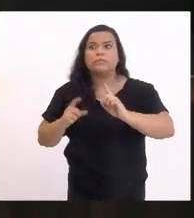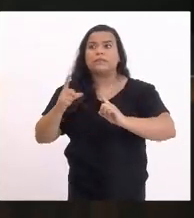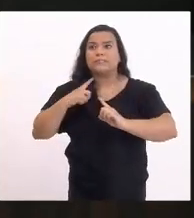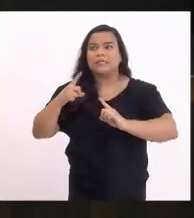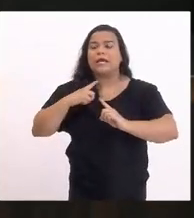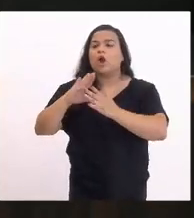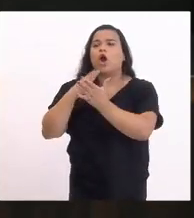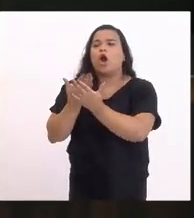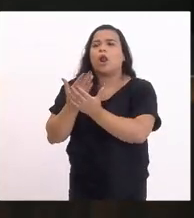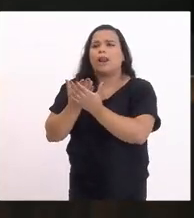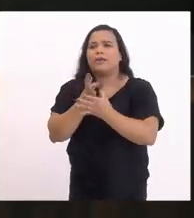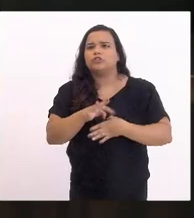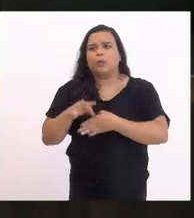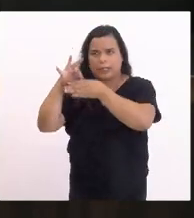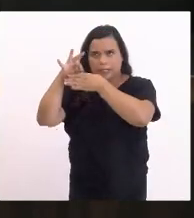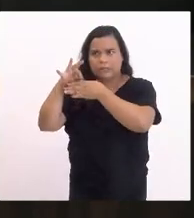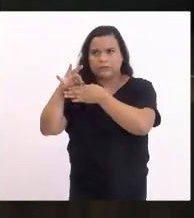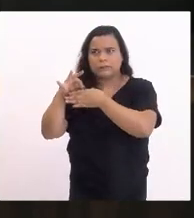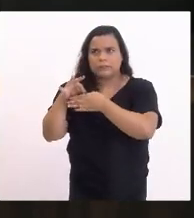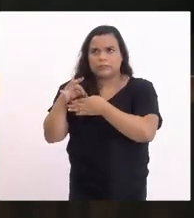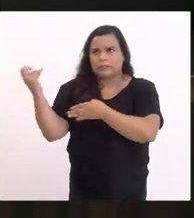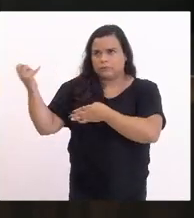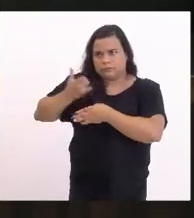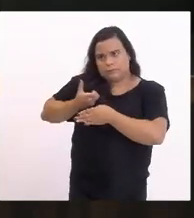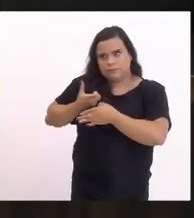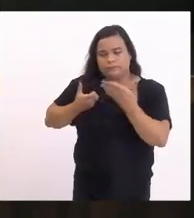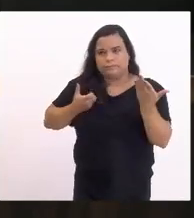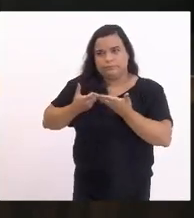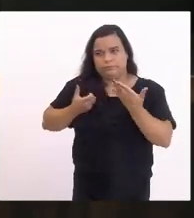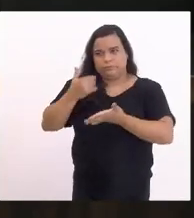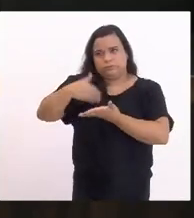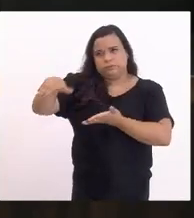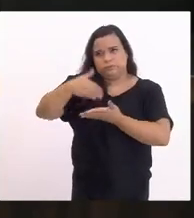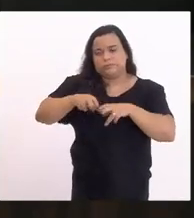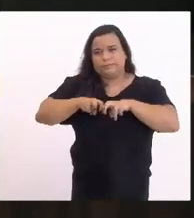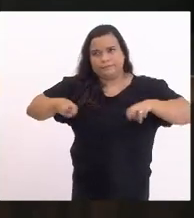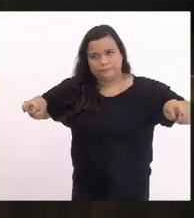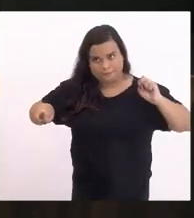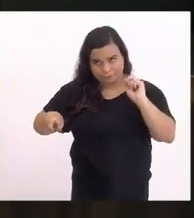de líderes aqui. Eu fui informada pelo secretário da mesa.